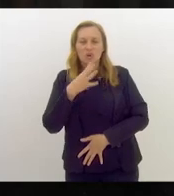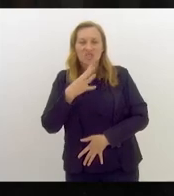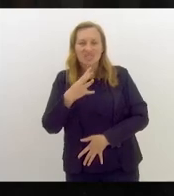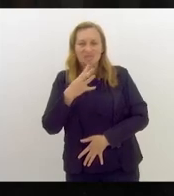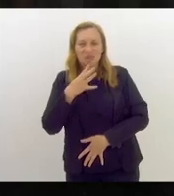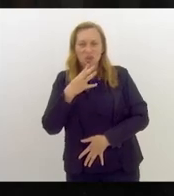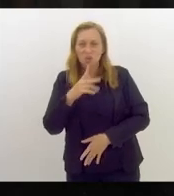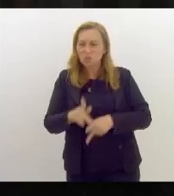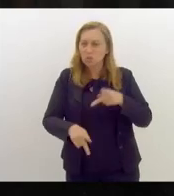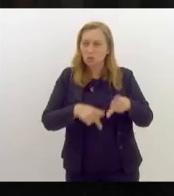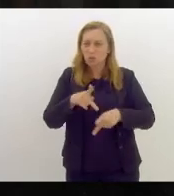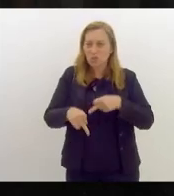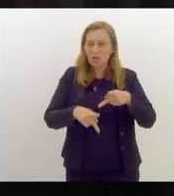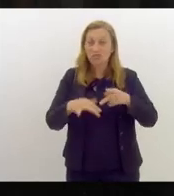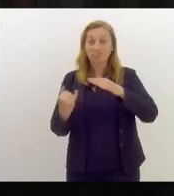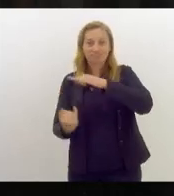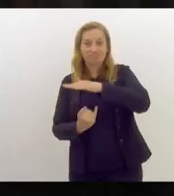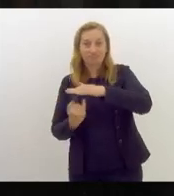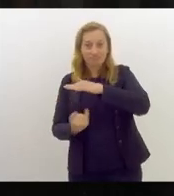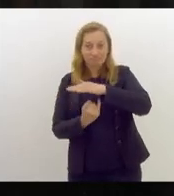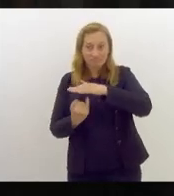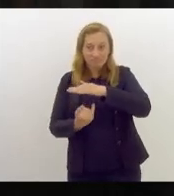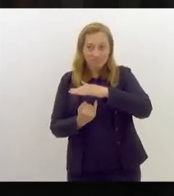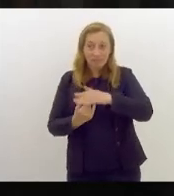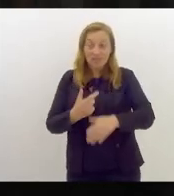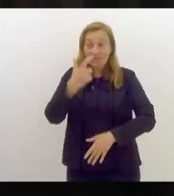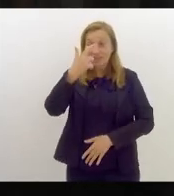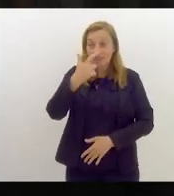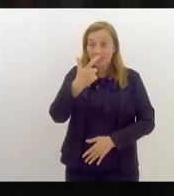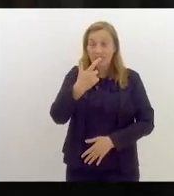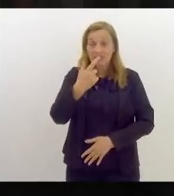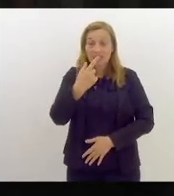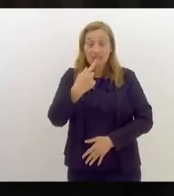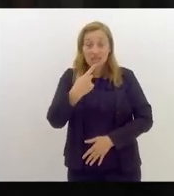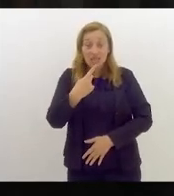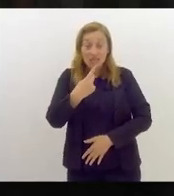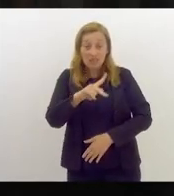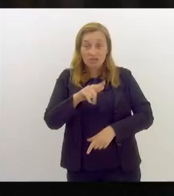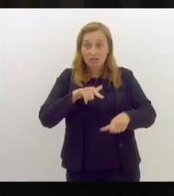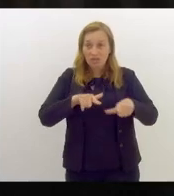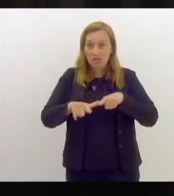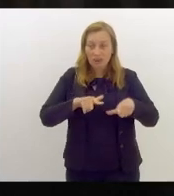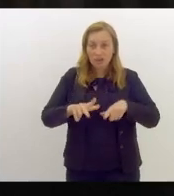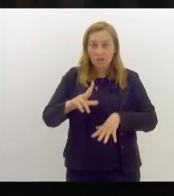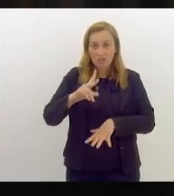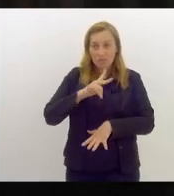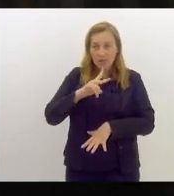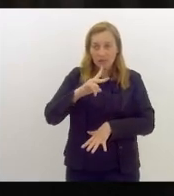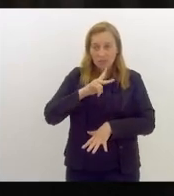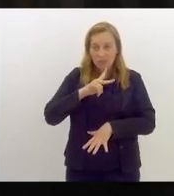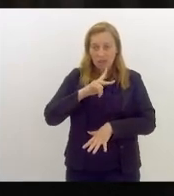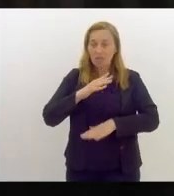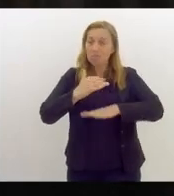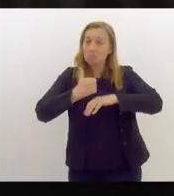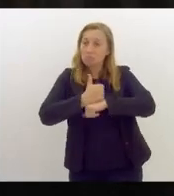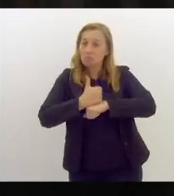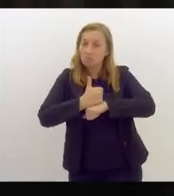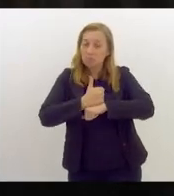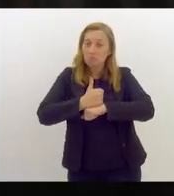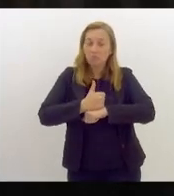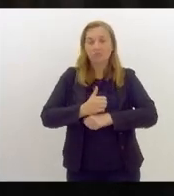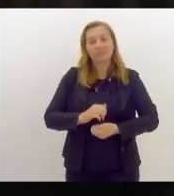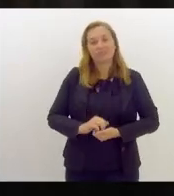e institucional de seus atributos pessoais sociais e profissionais